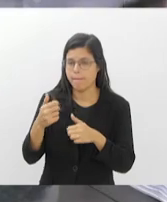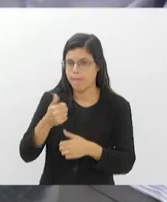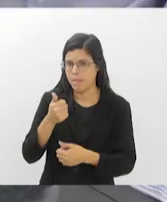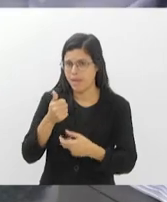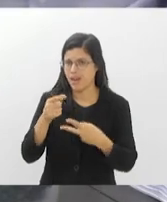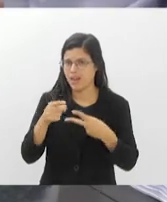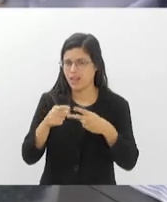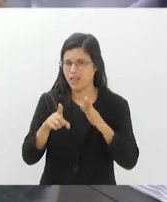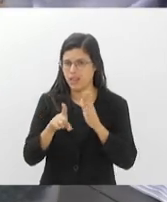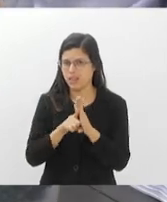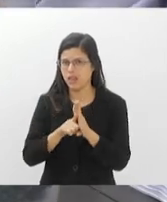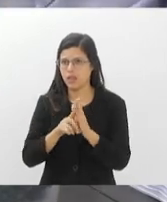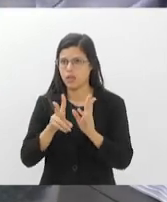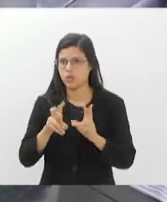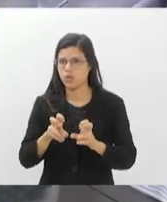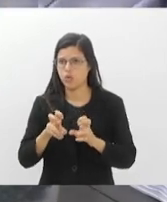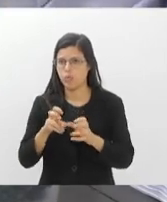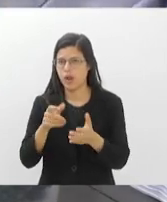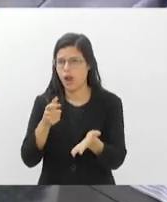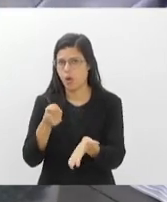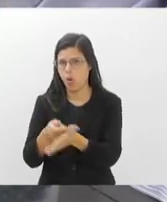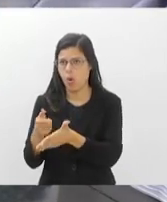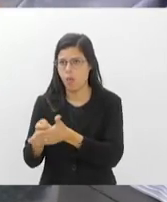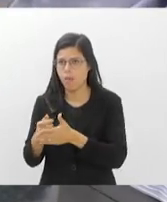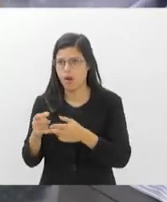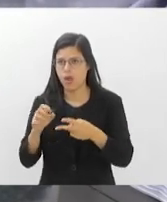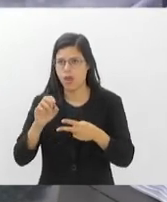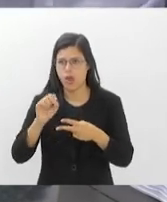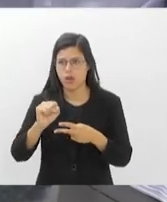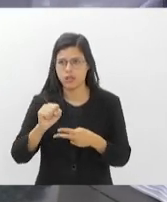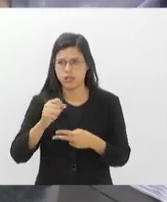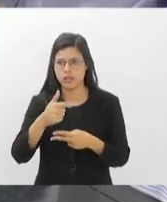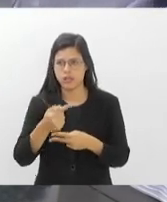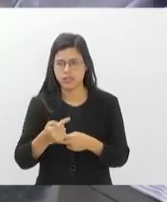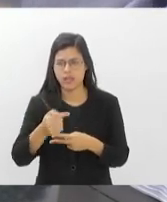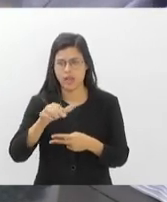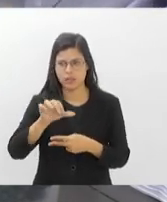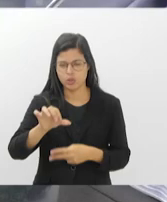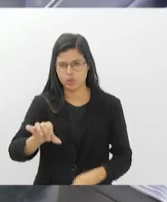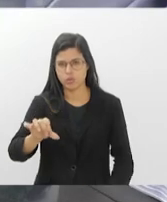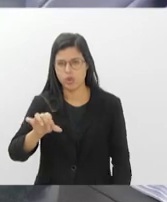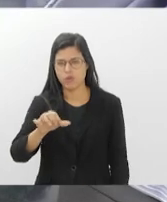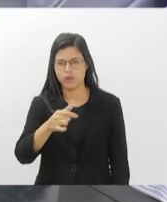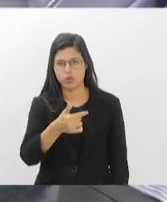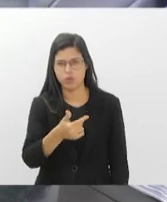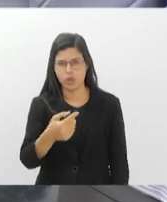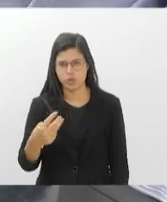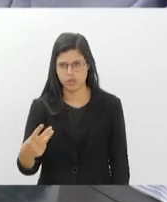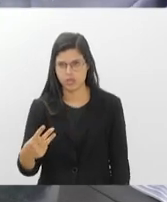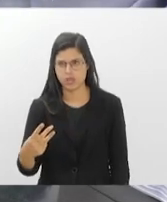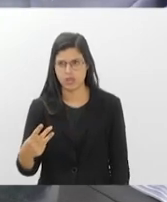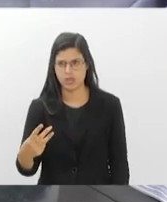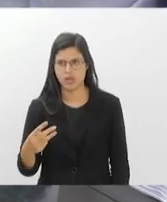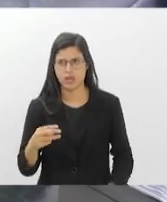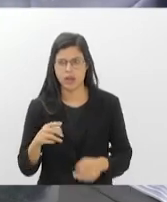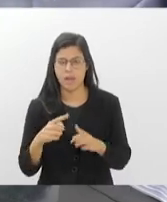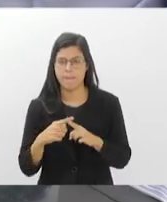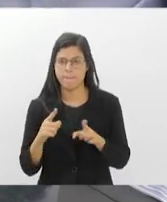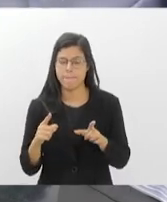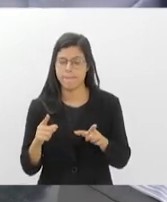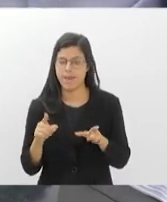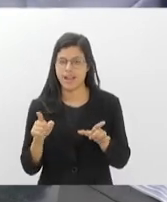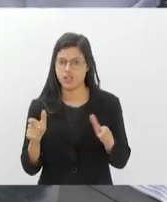aquisição. É a primeira. É a 7.923. Ela é mais restrita.